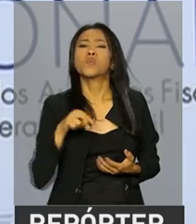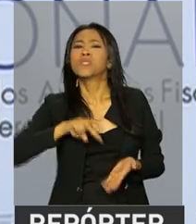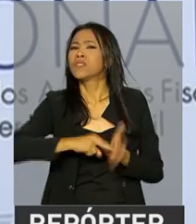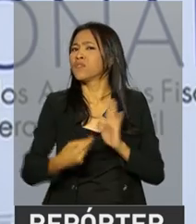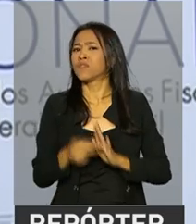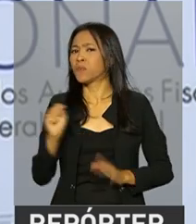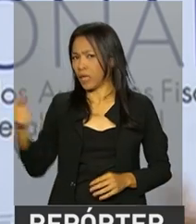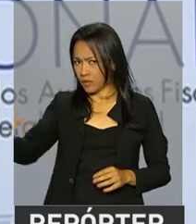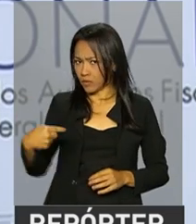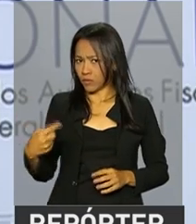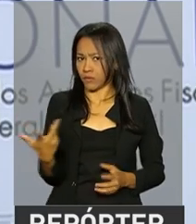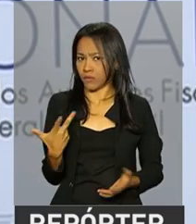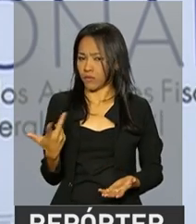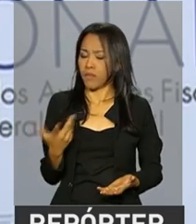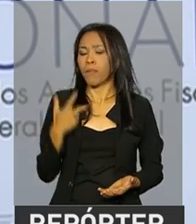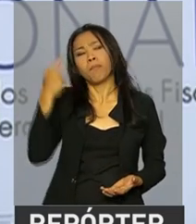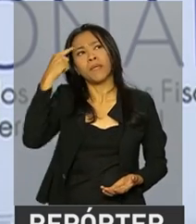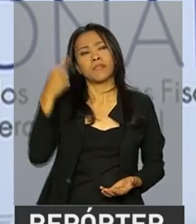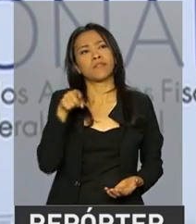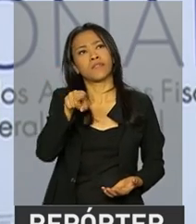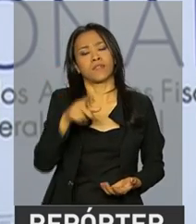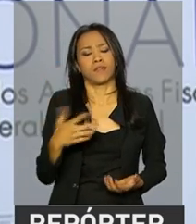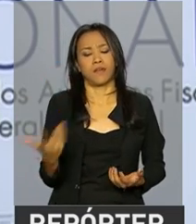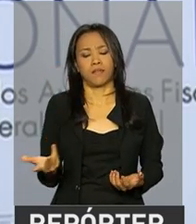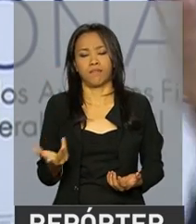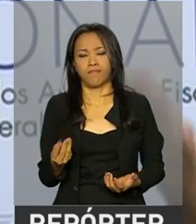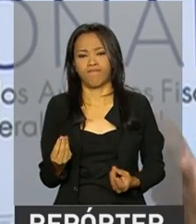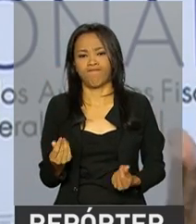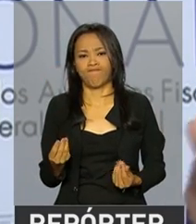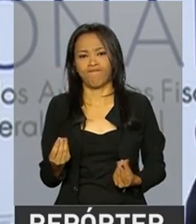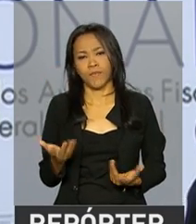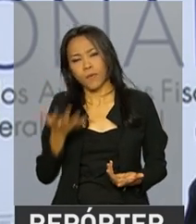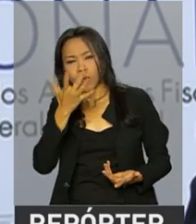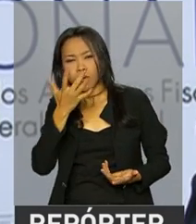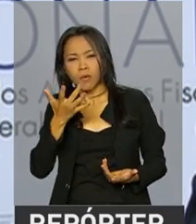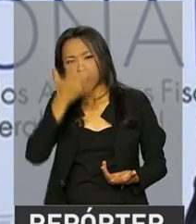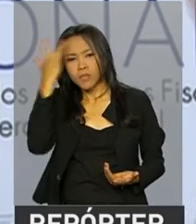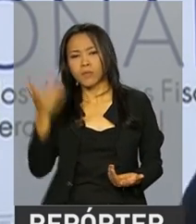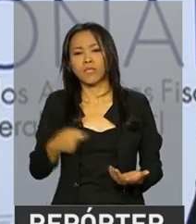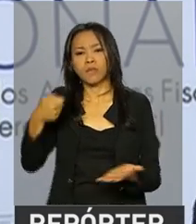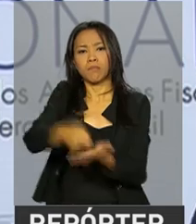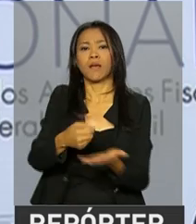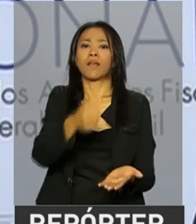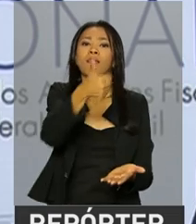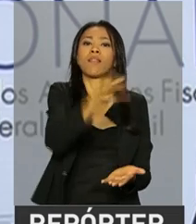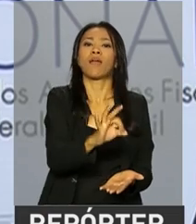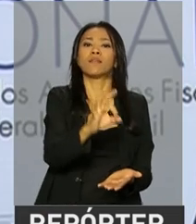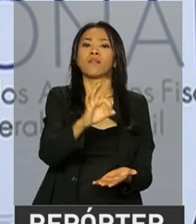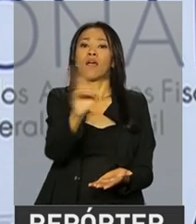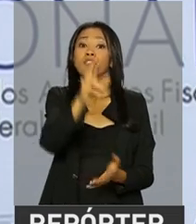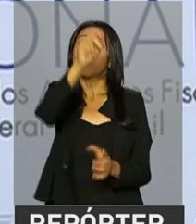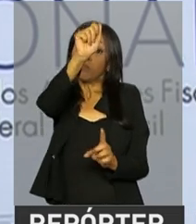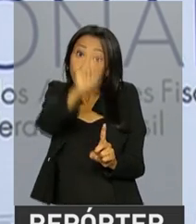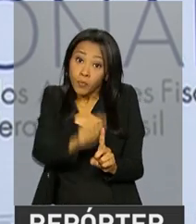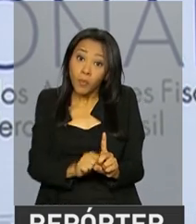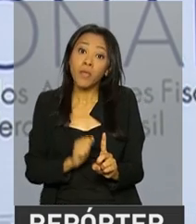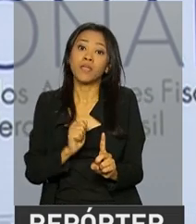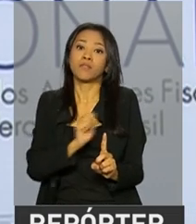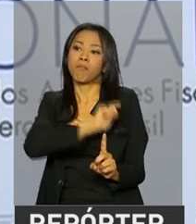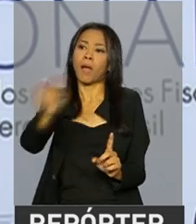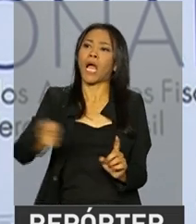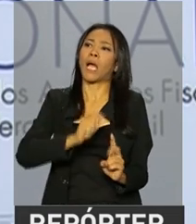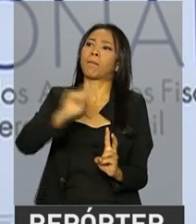significa gente imagine alguém que um trabalhador rural que pague R 10 por mês a ao